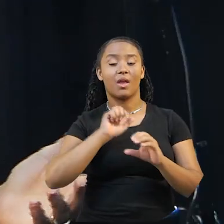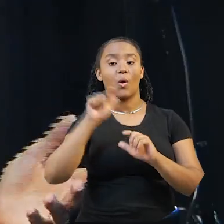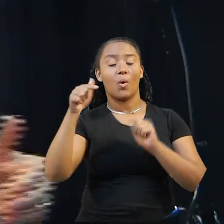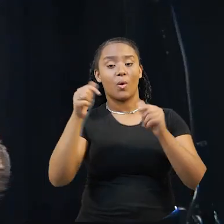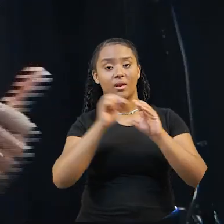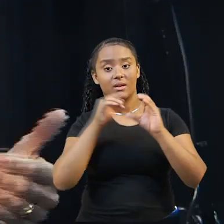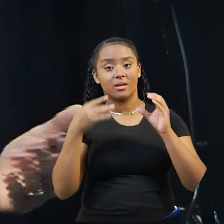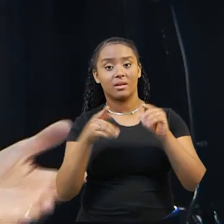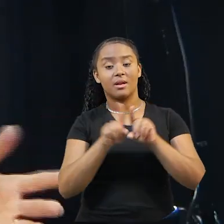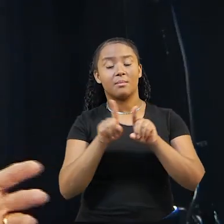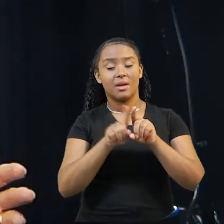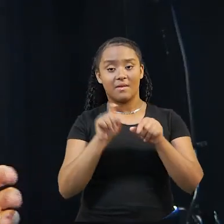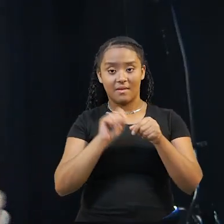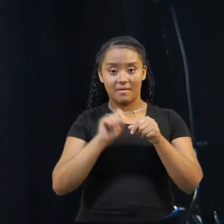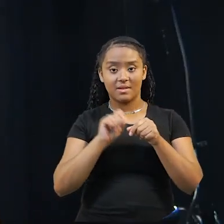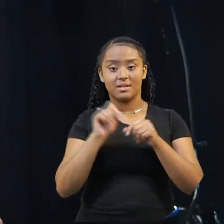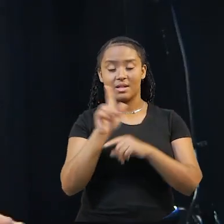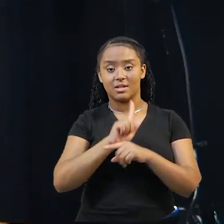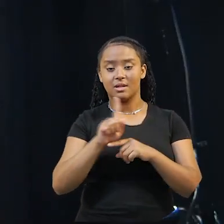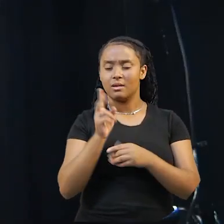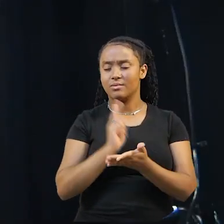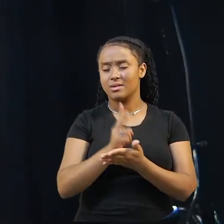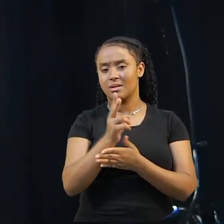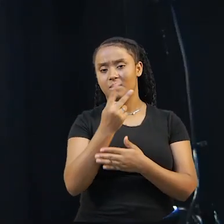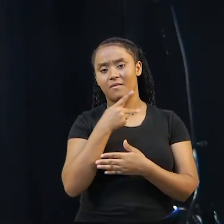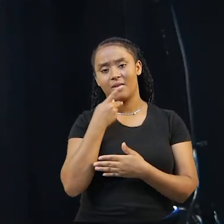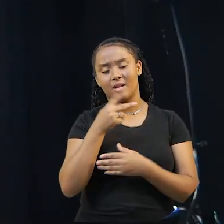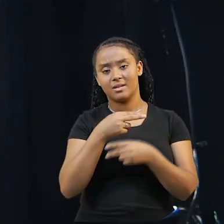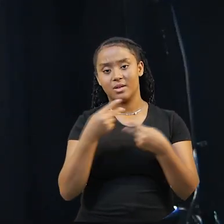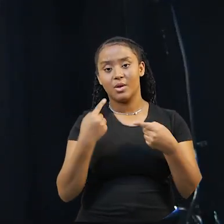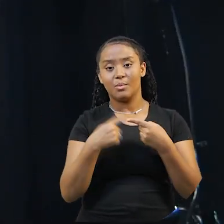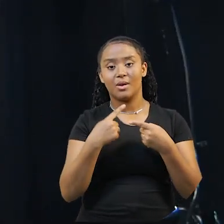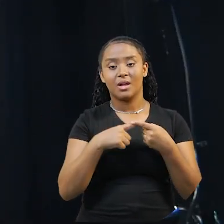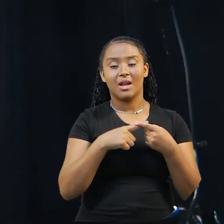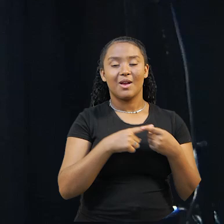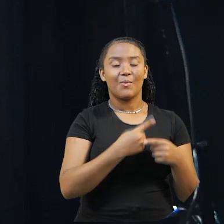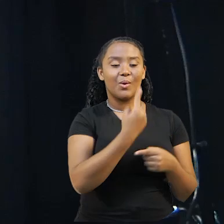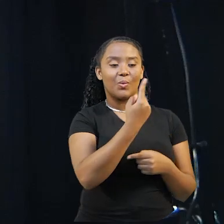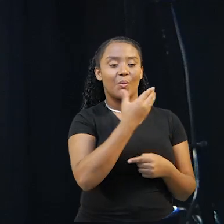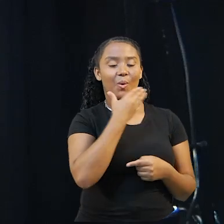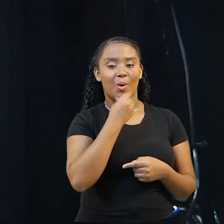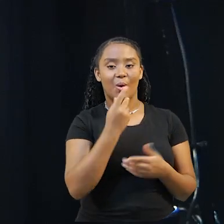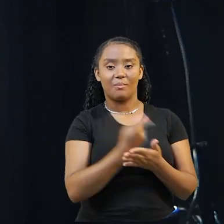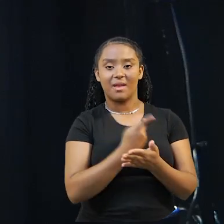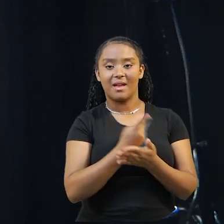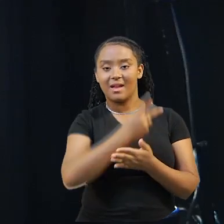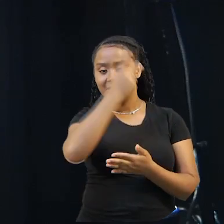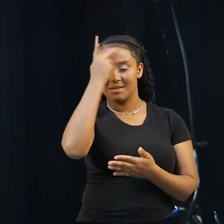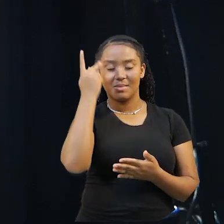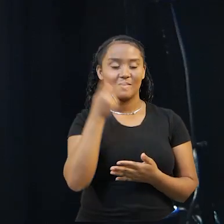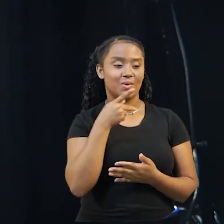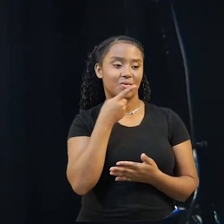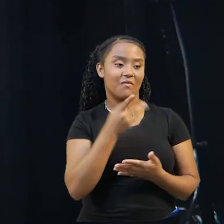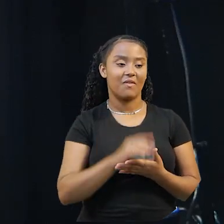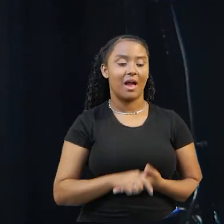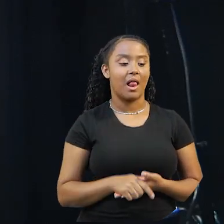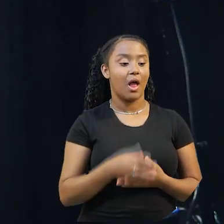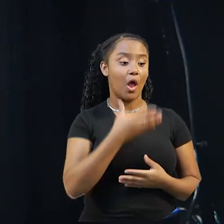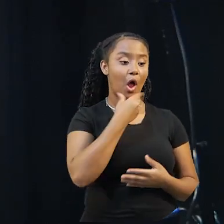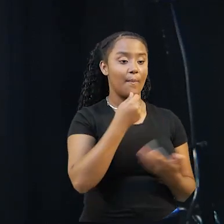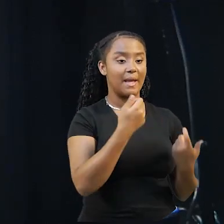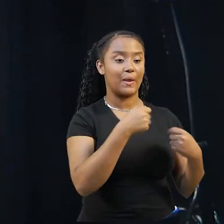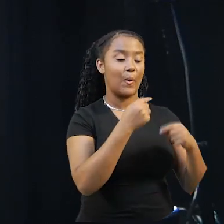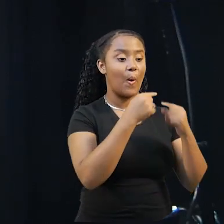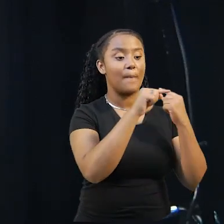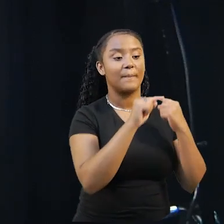outras características também vão fazer a gestão. Eu sempre falo isso, quando um homem erra, ninguém fala, homem não serve para gestão,